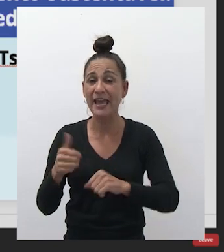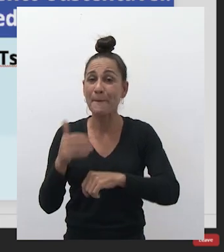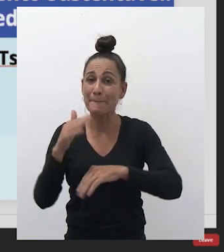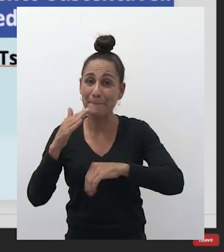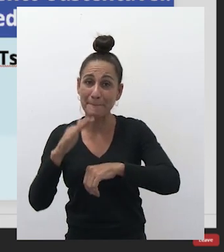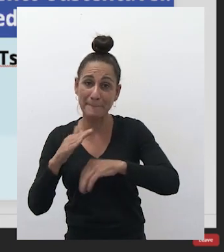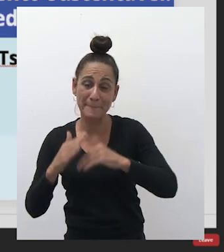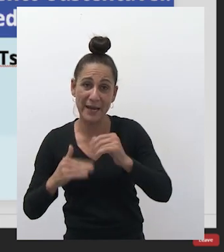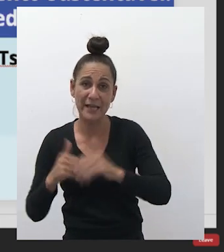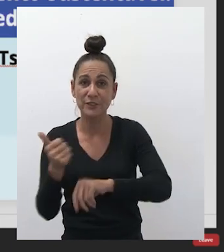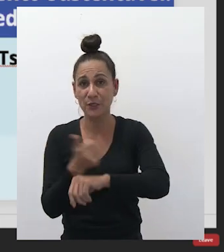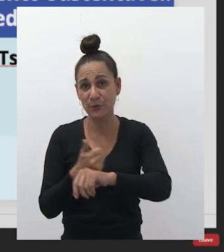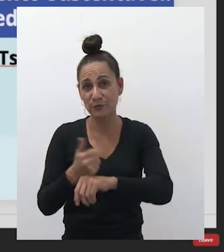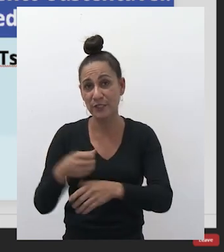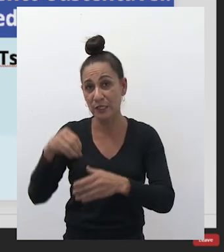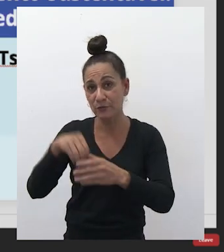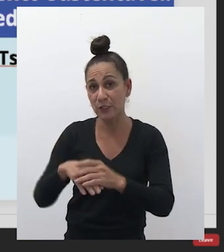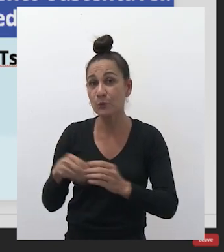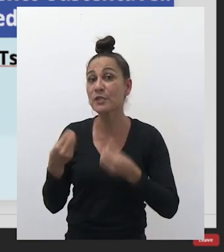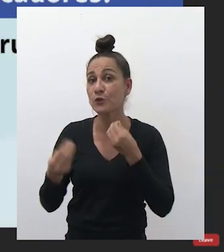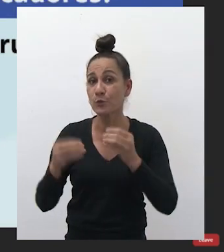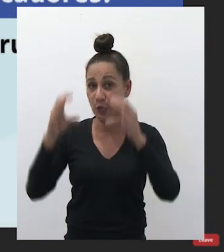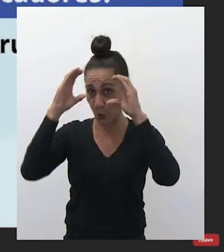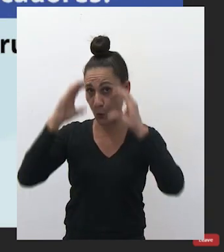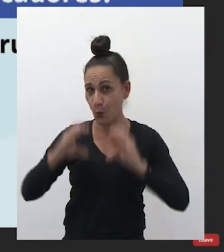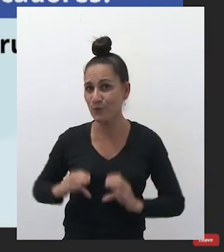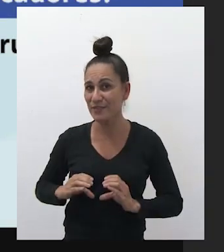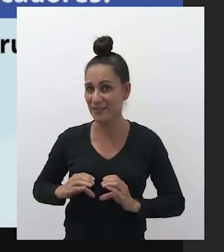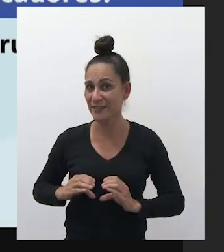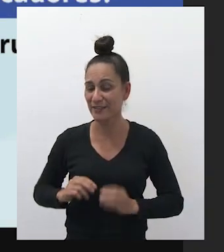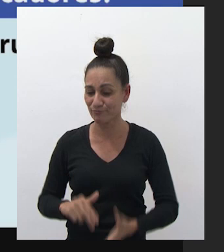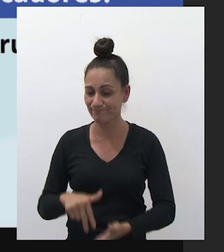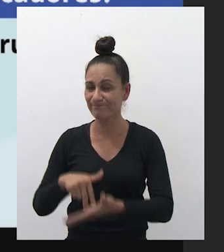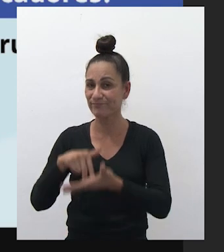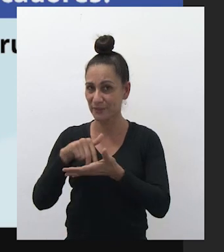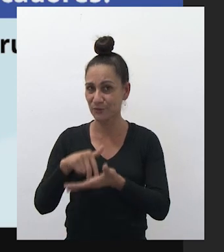e cidadã. Ampliando aqui minha tela.